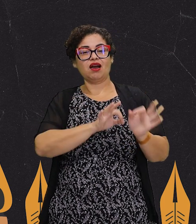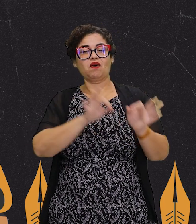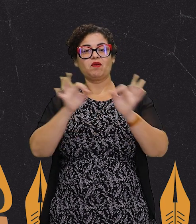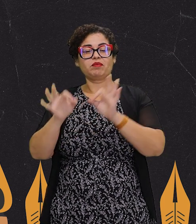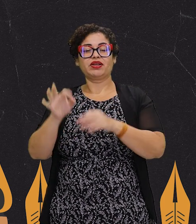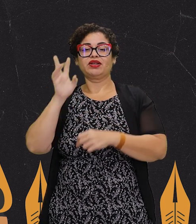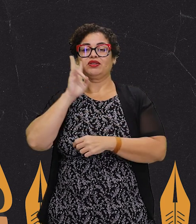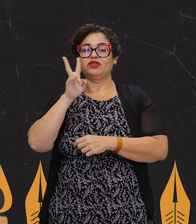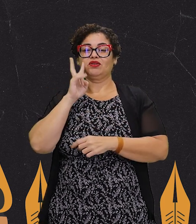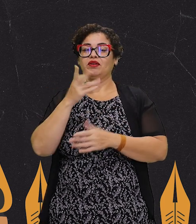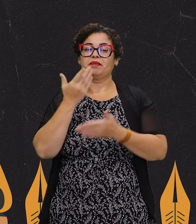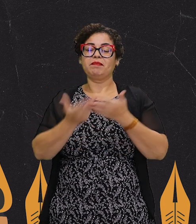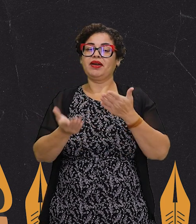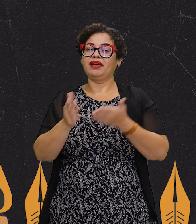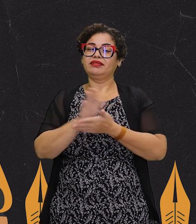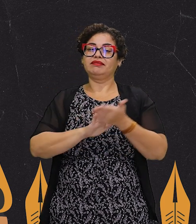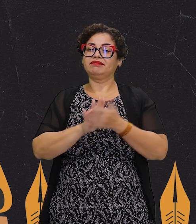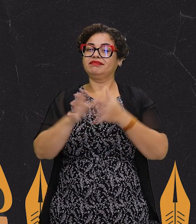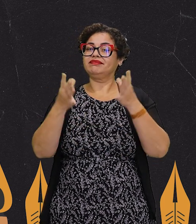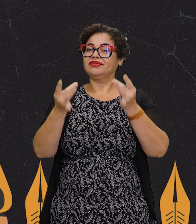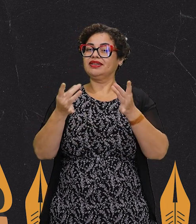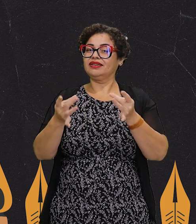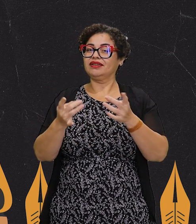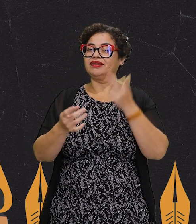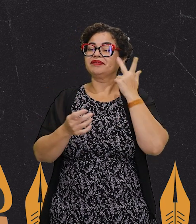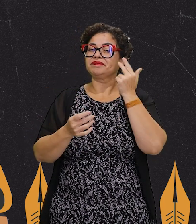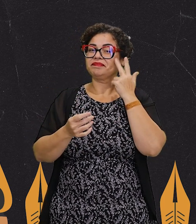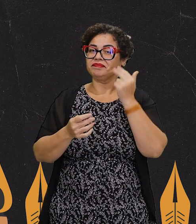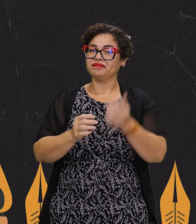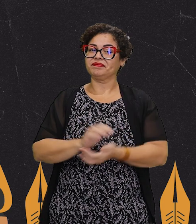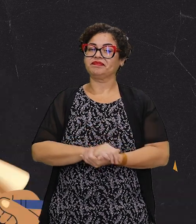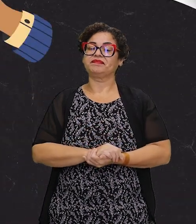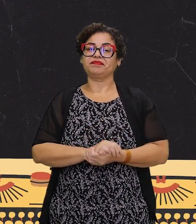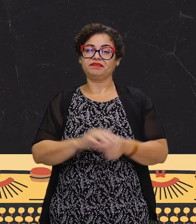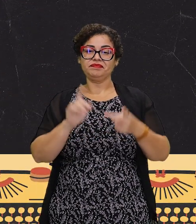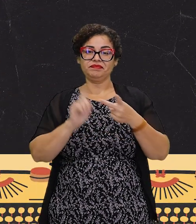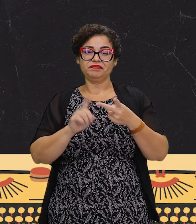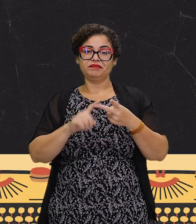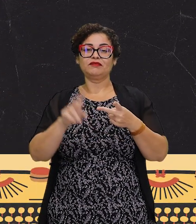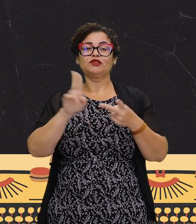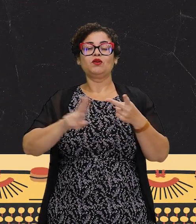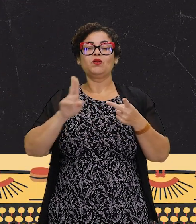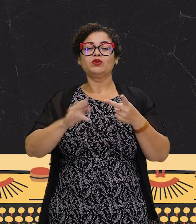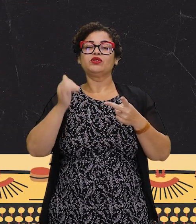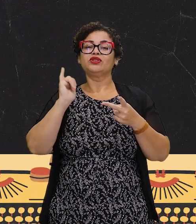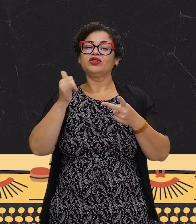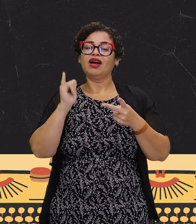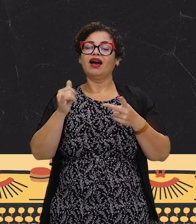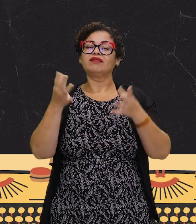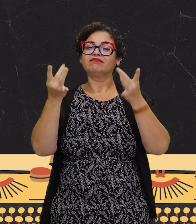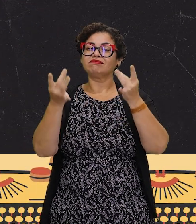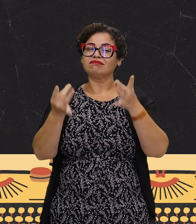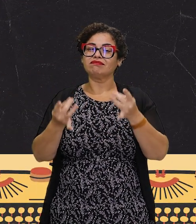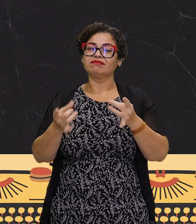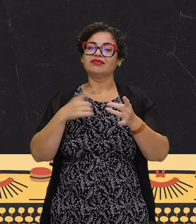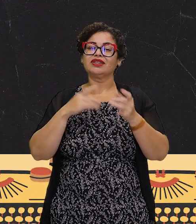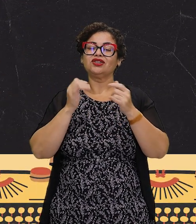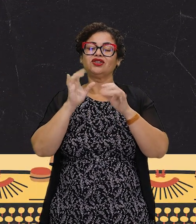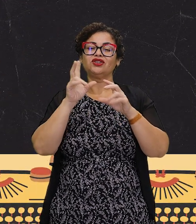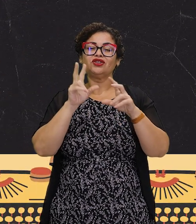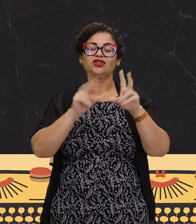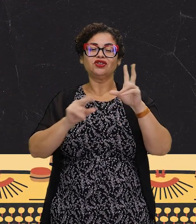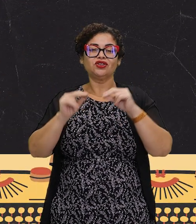a acompanharem a história sem se perderem em detalhes complicados. Segundo, use diálogos